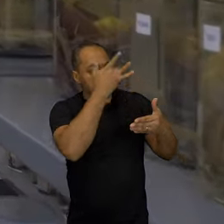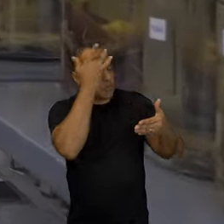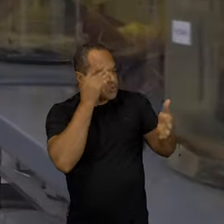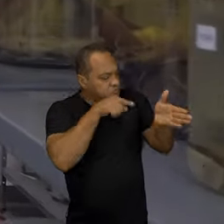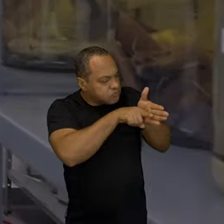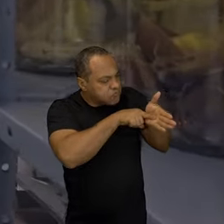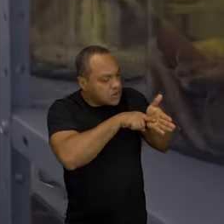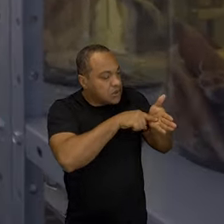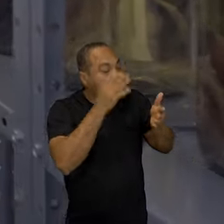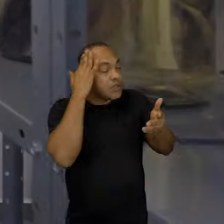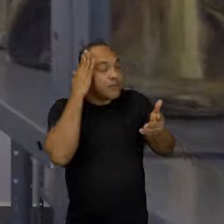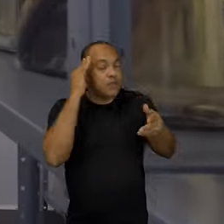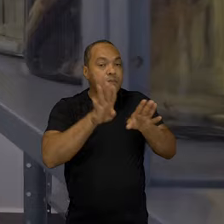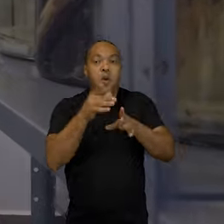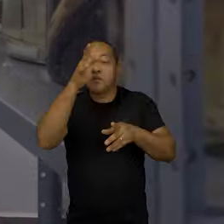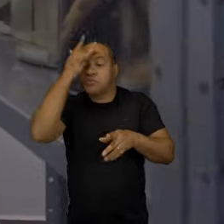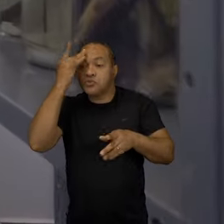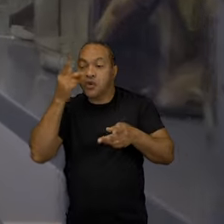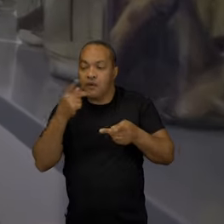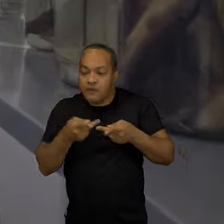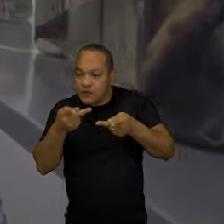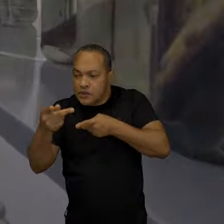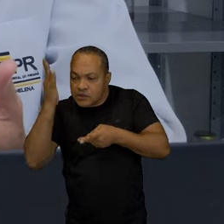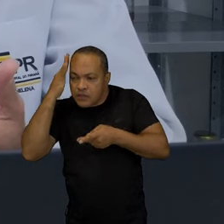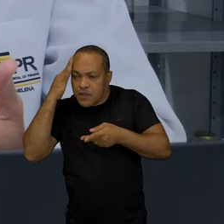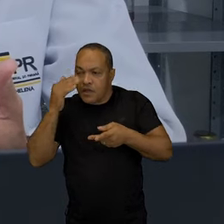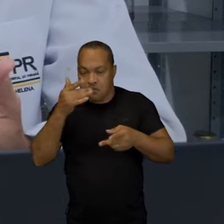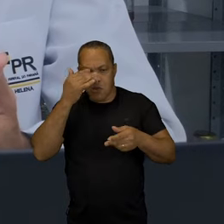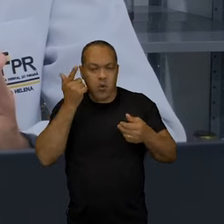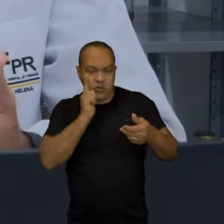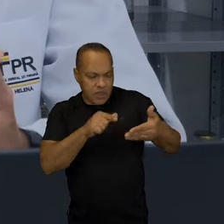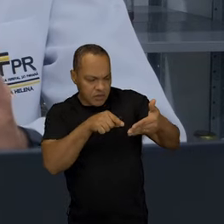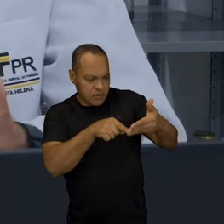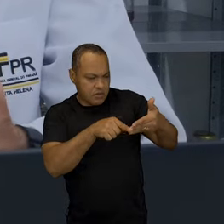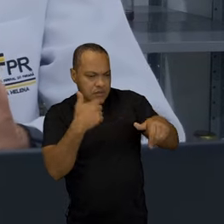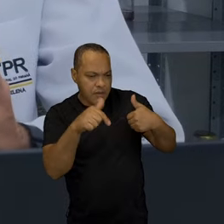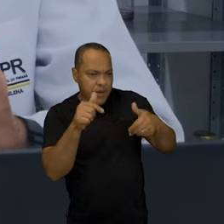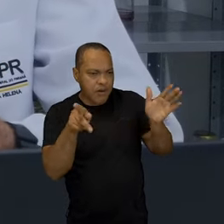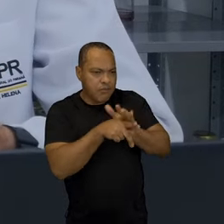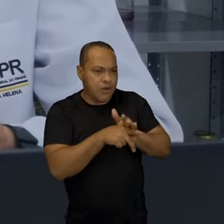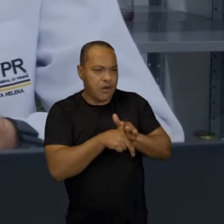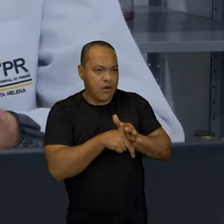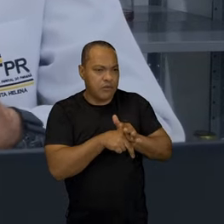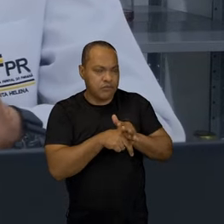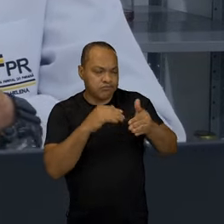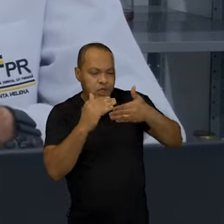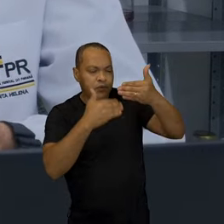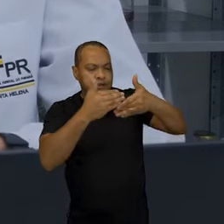comunidade científica e também a comunidade externa. A partir desses organismos, os pesquisadores podem fazer trabalhos com